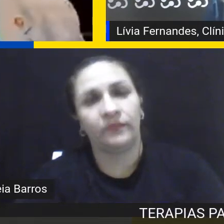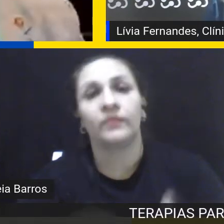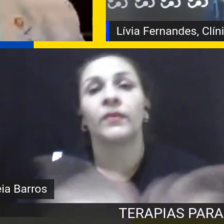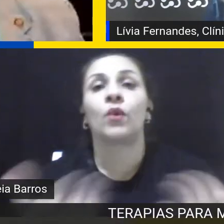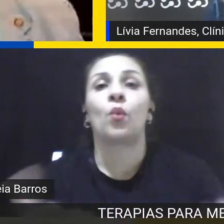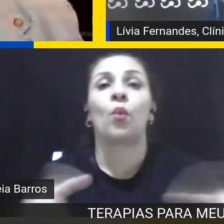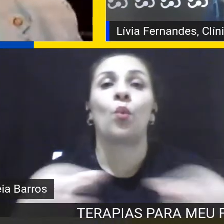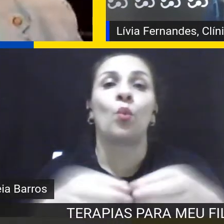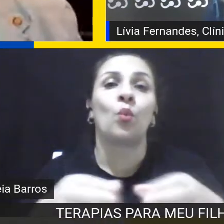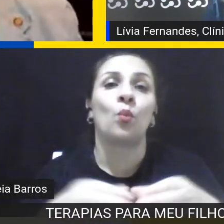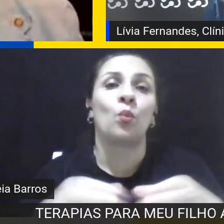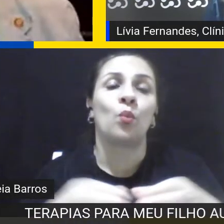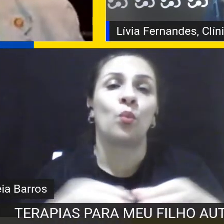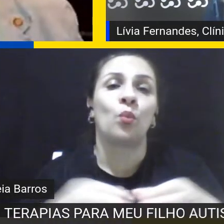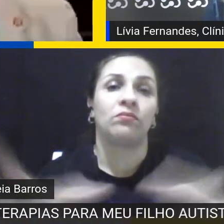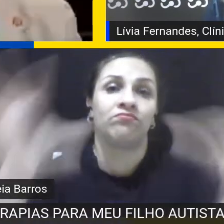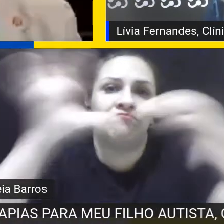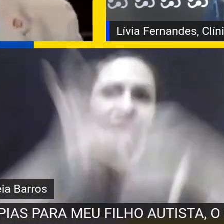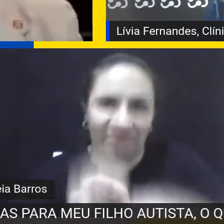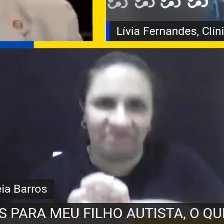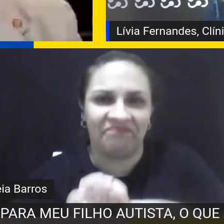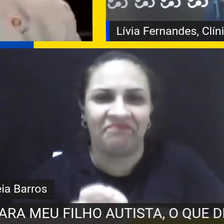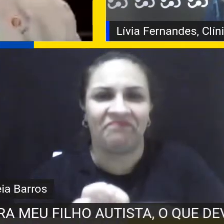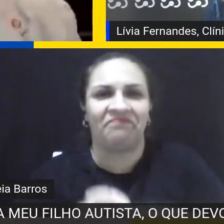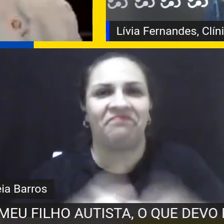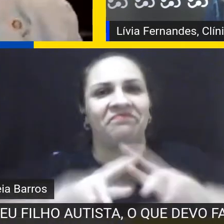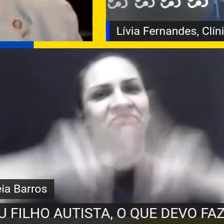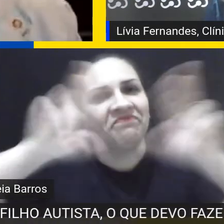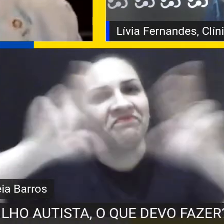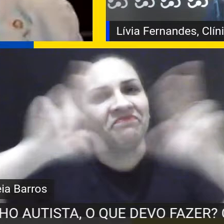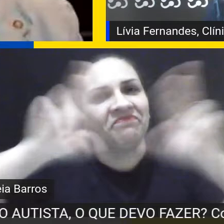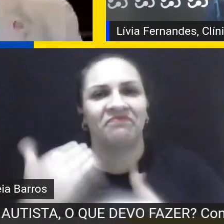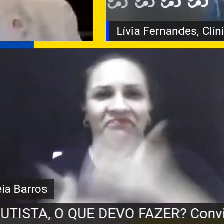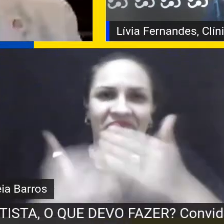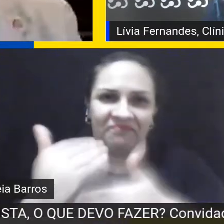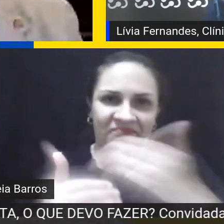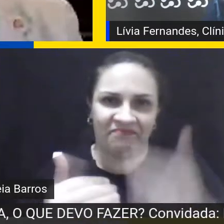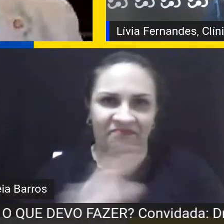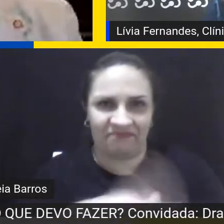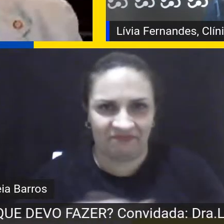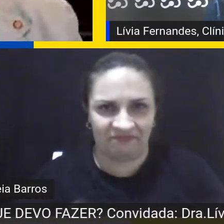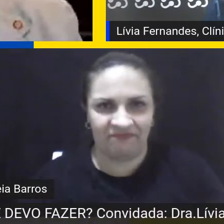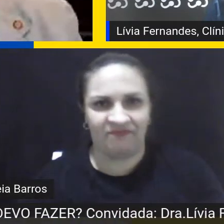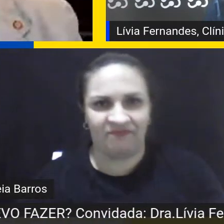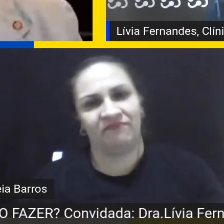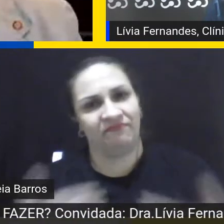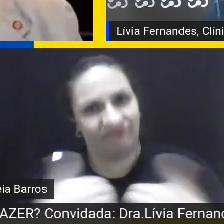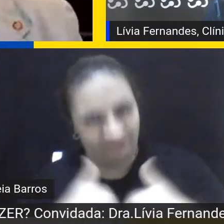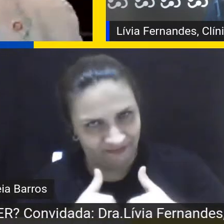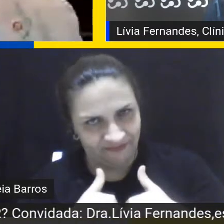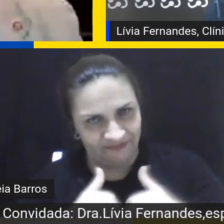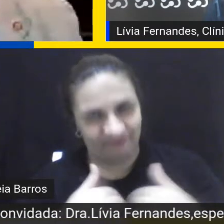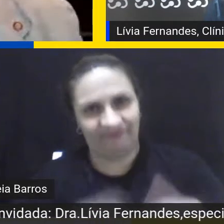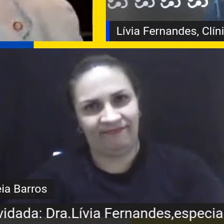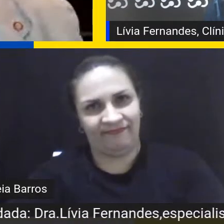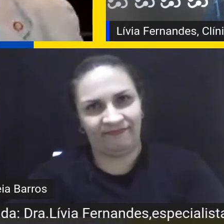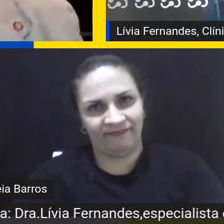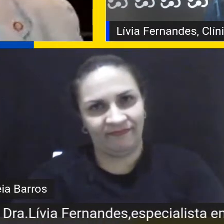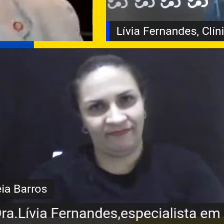equipe interdisciplinar no processo de desenvolvimento da criança com autismo?